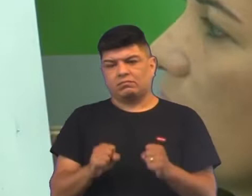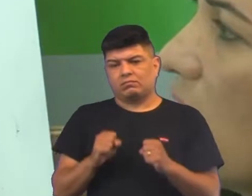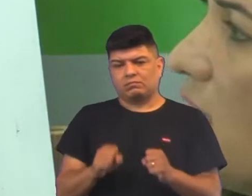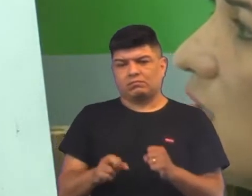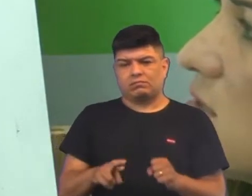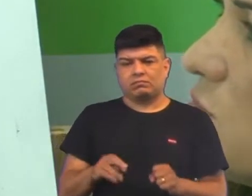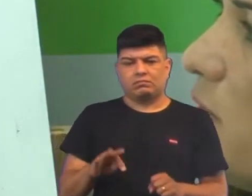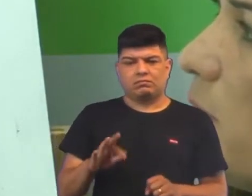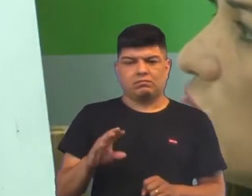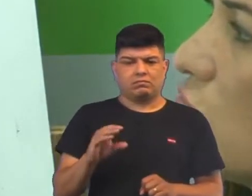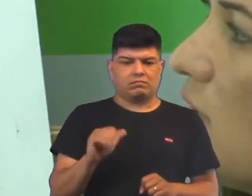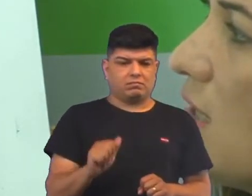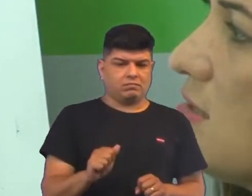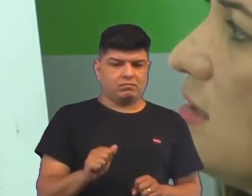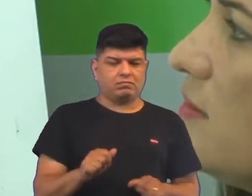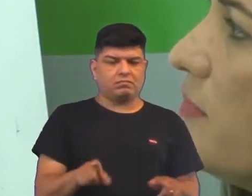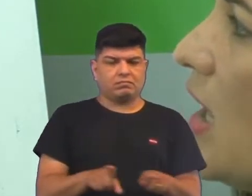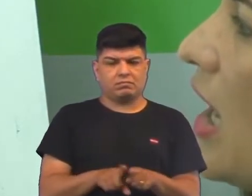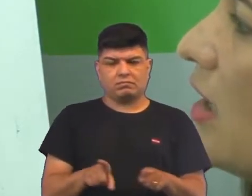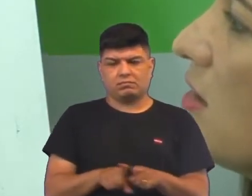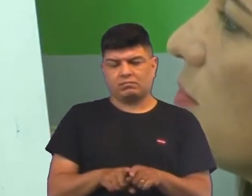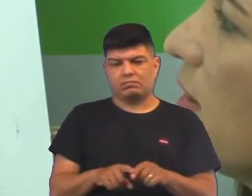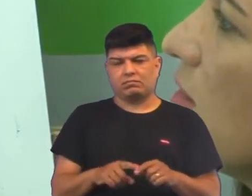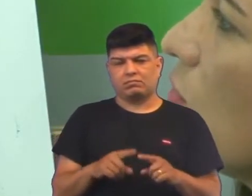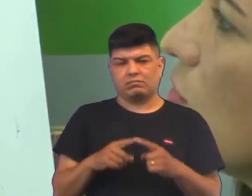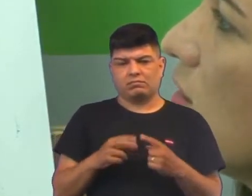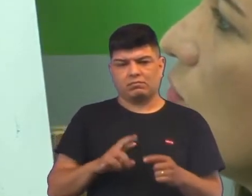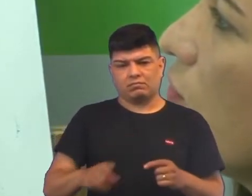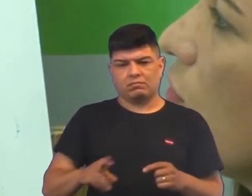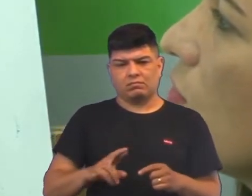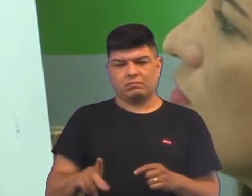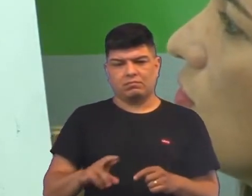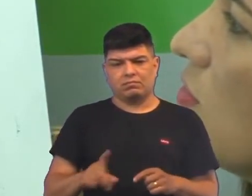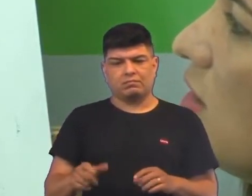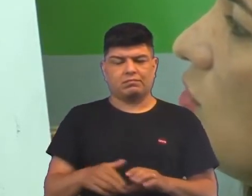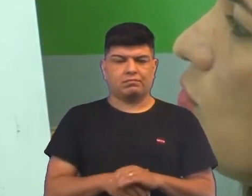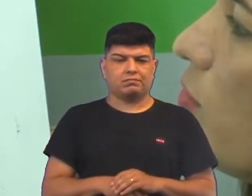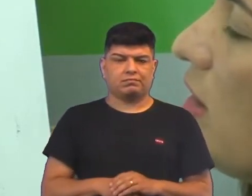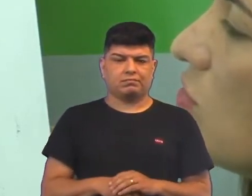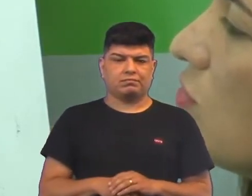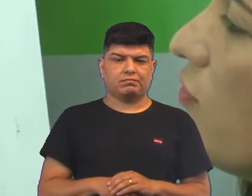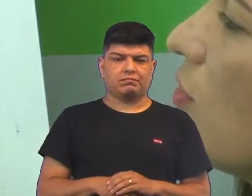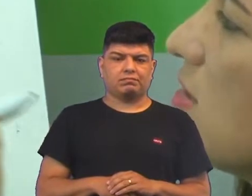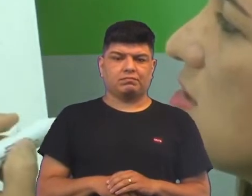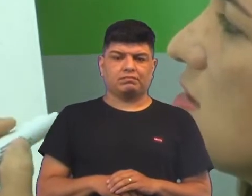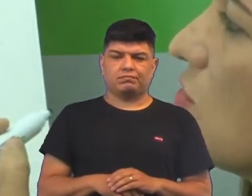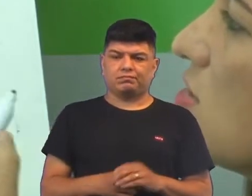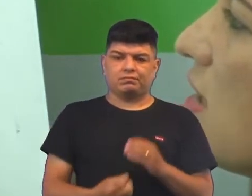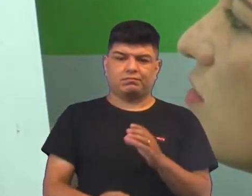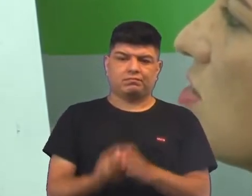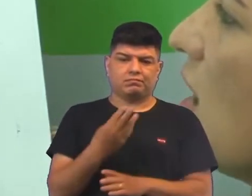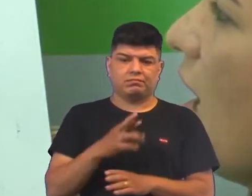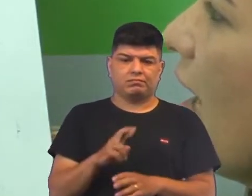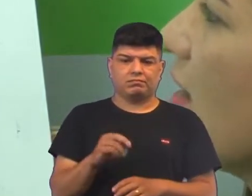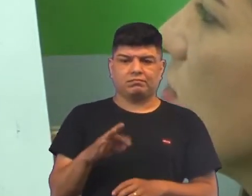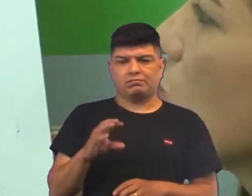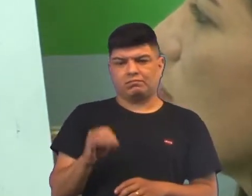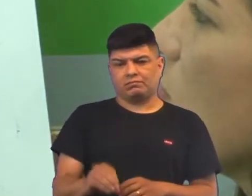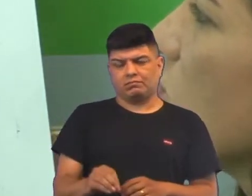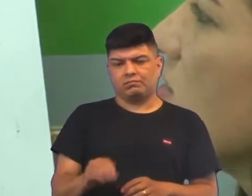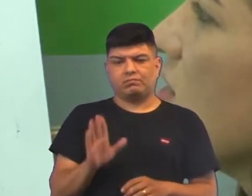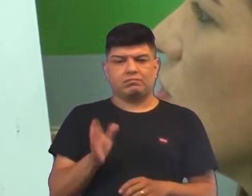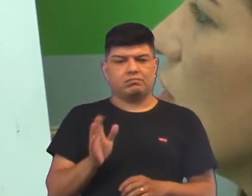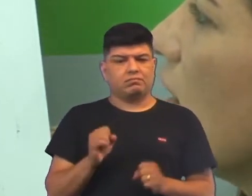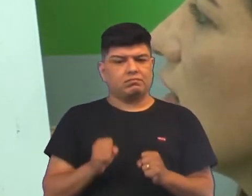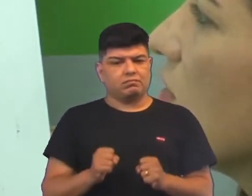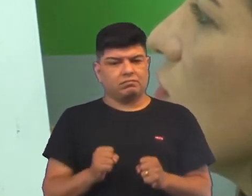retas paralelas ou perpendiculares aí. Aqui também não, ó. Nenhum momento forma esses ângulos retos. Aqui eu